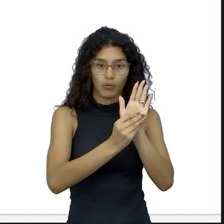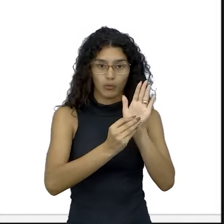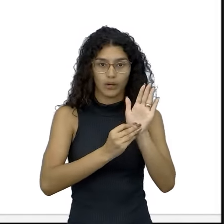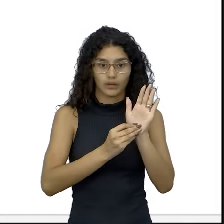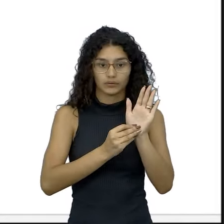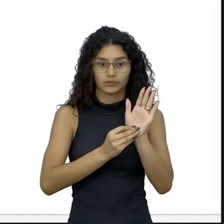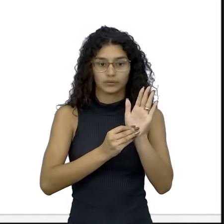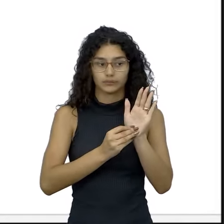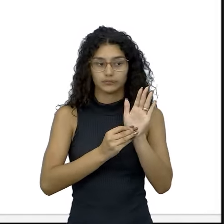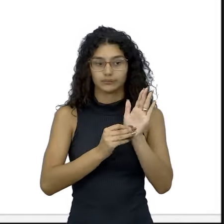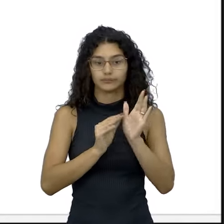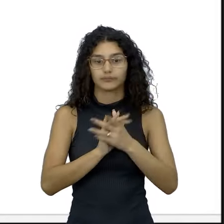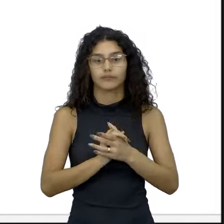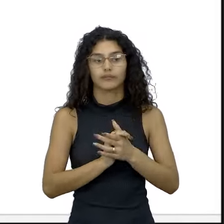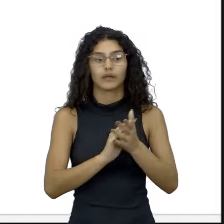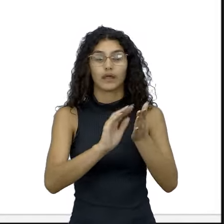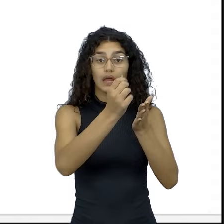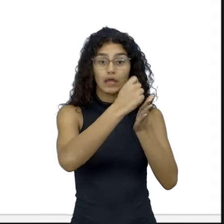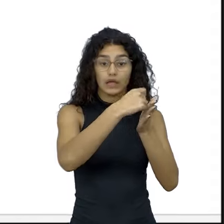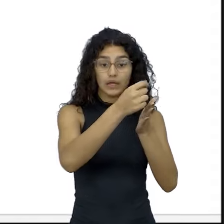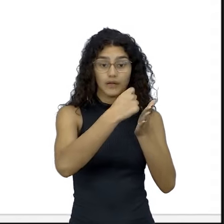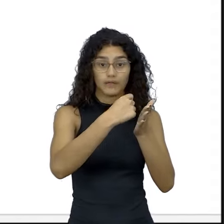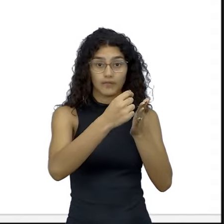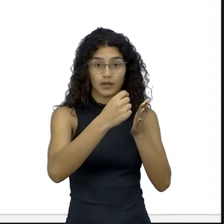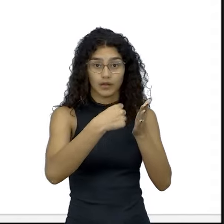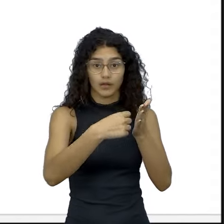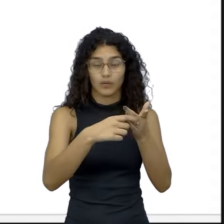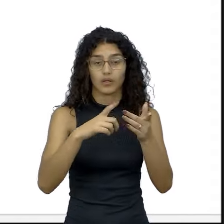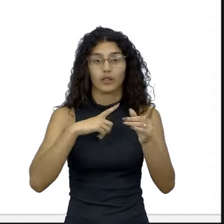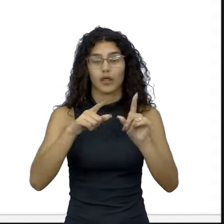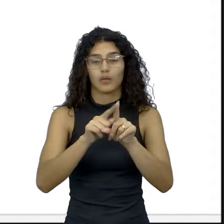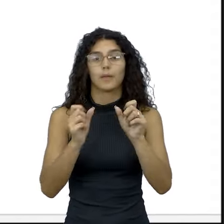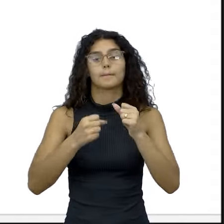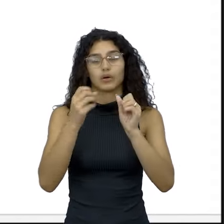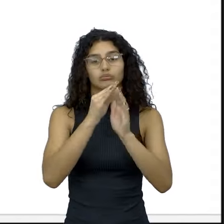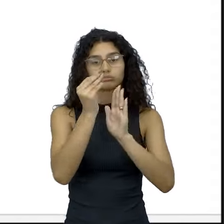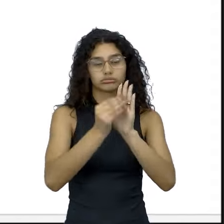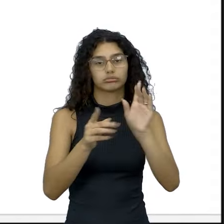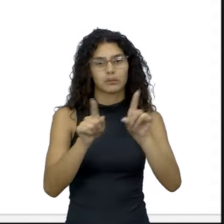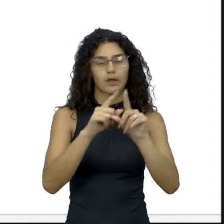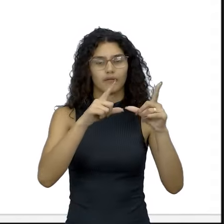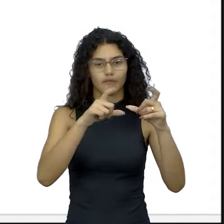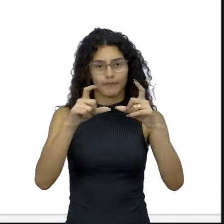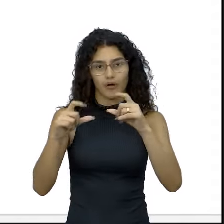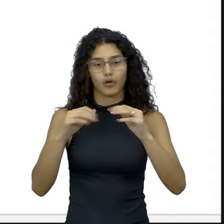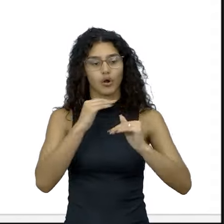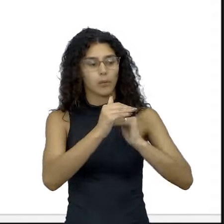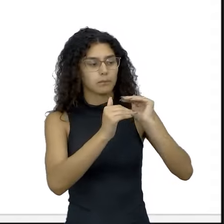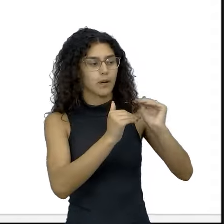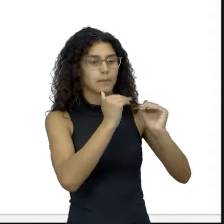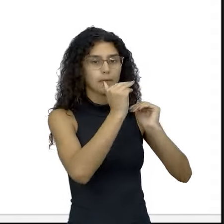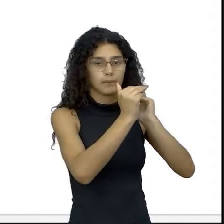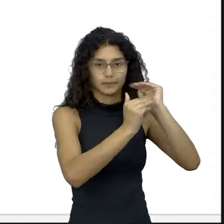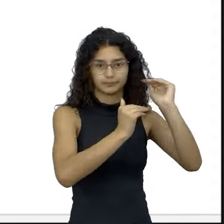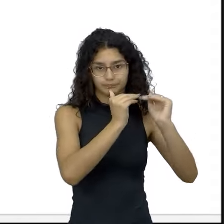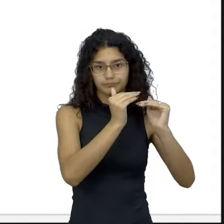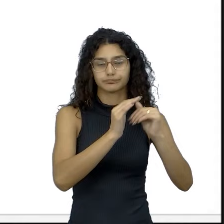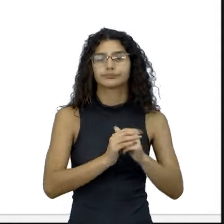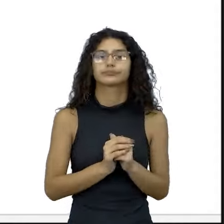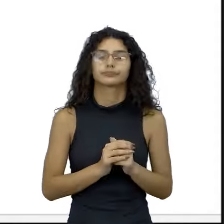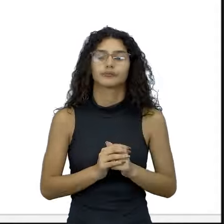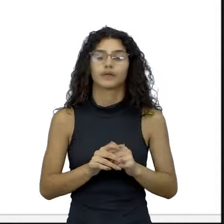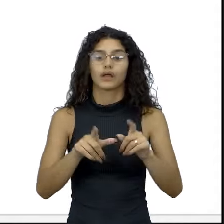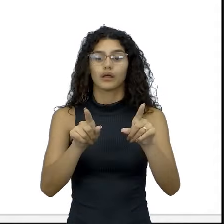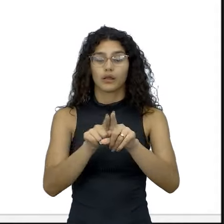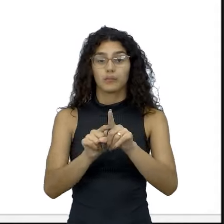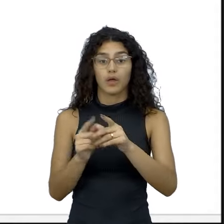que escreveram, né? Também podemos colocar fotos do processo, né, dessa produção, e